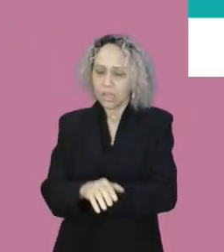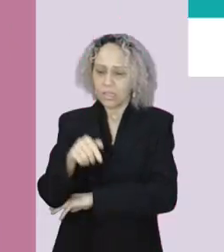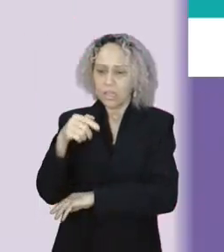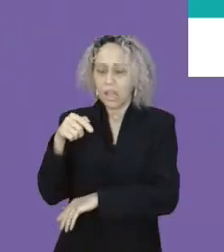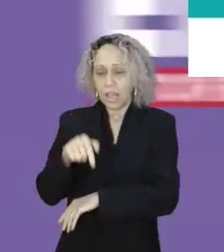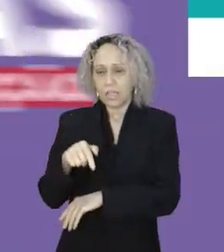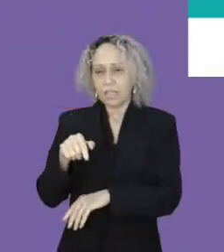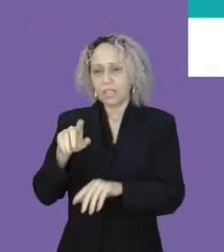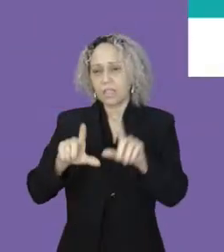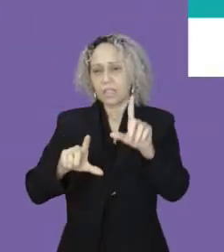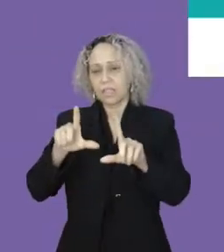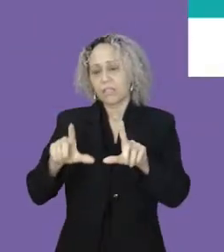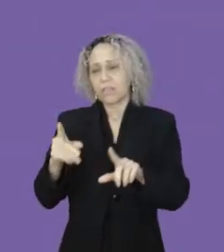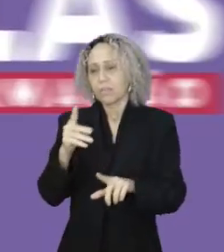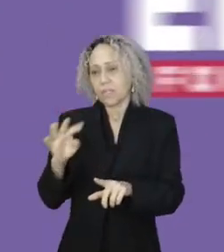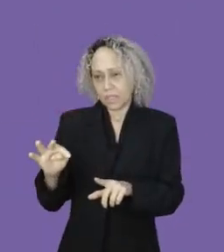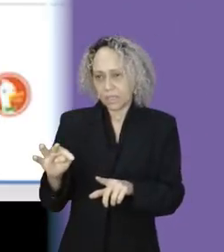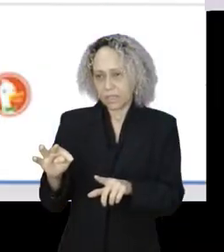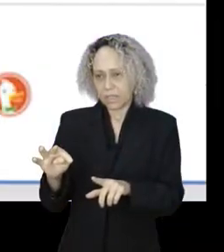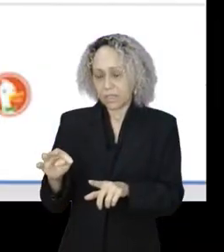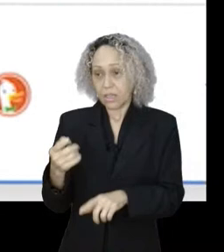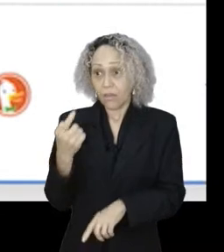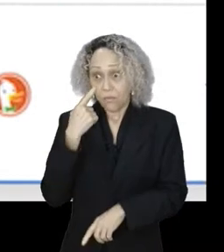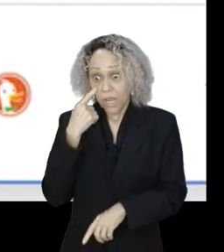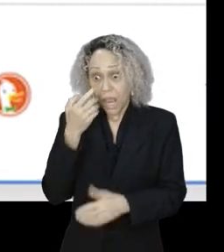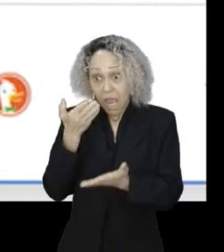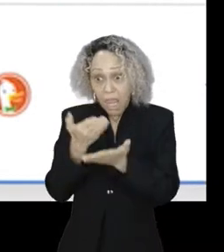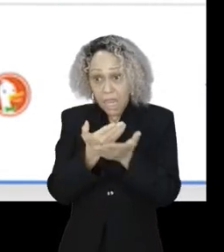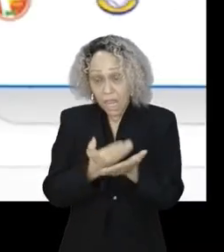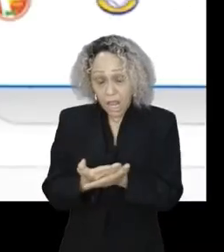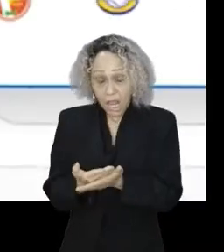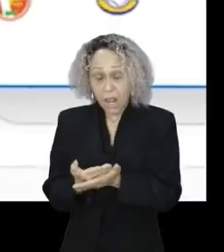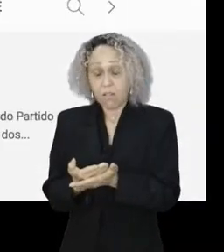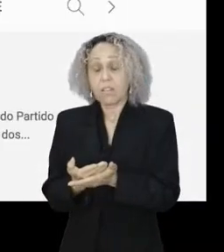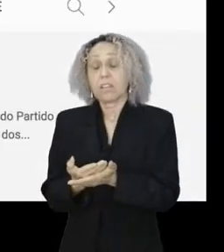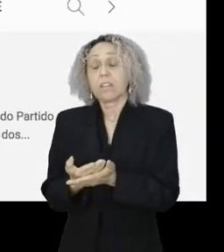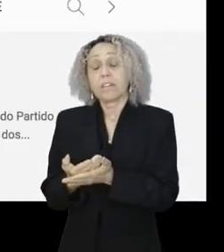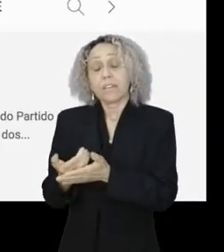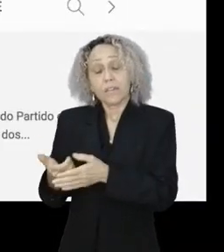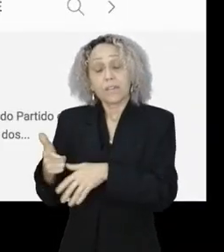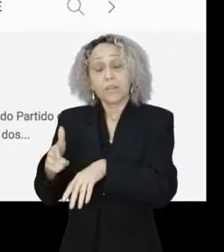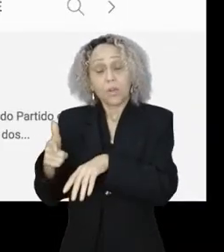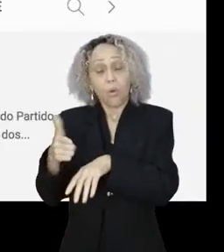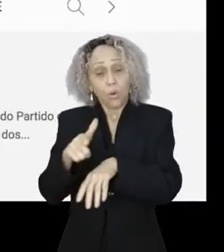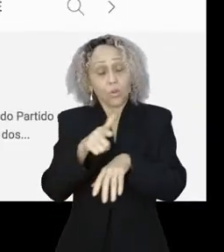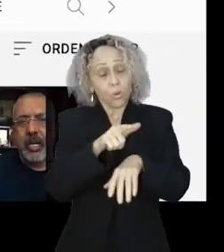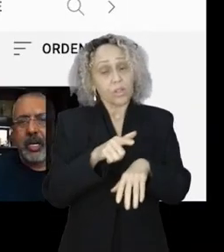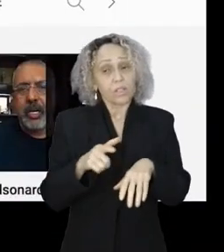TVBT. Reveja esta e outras aulas na playlist TV Elas por Elas